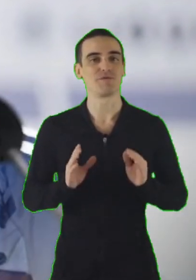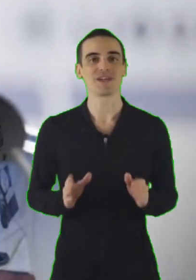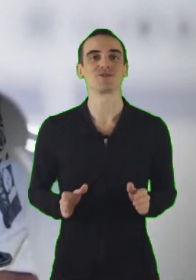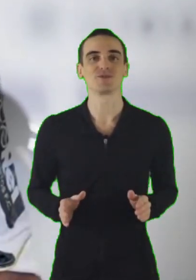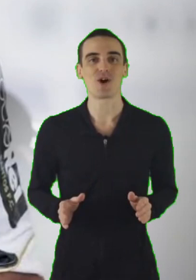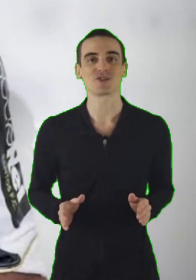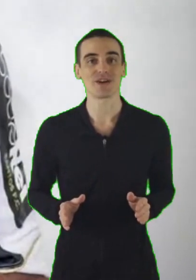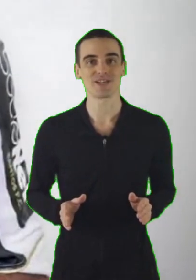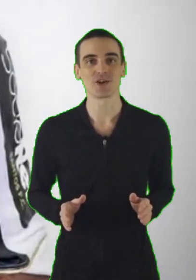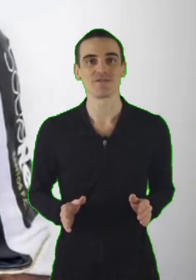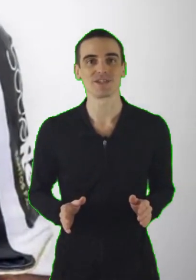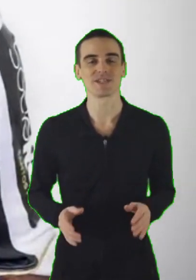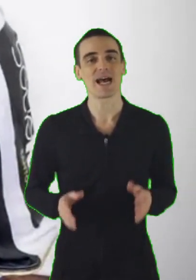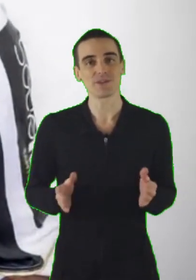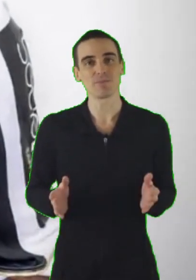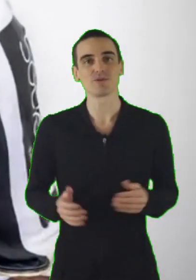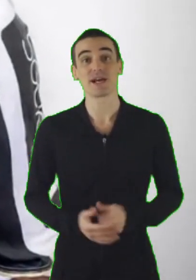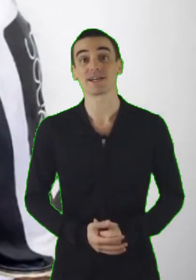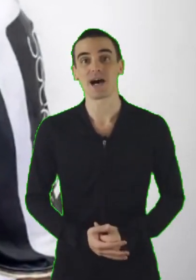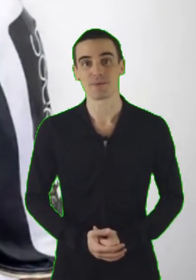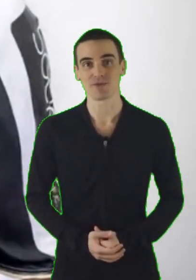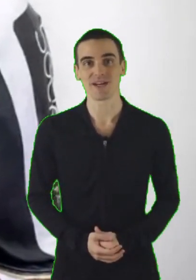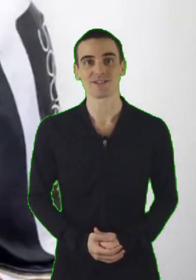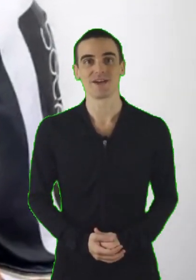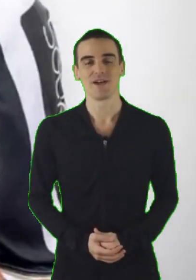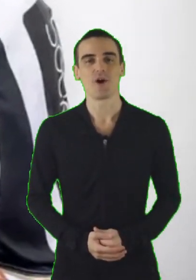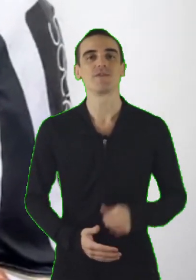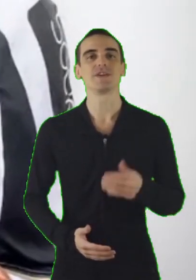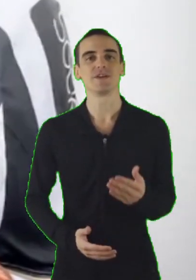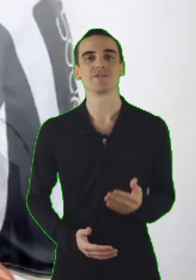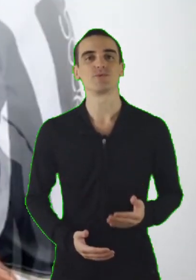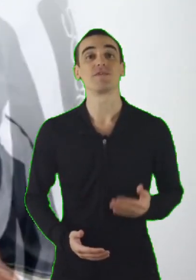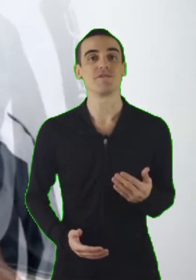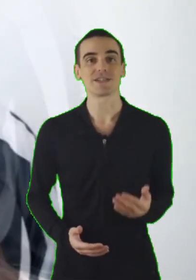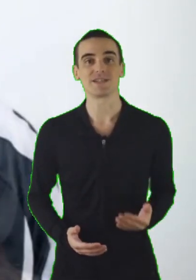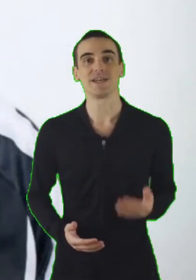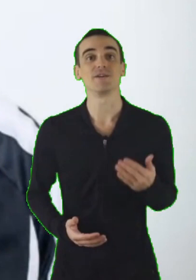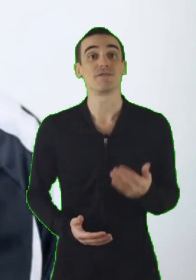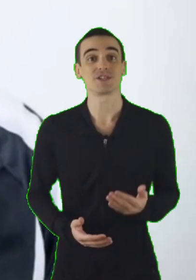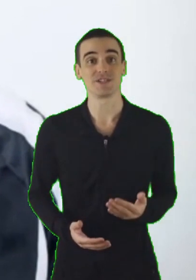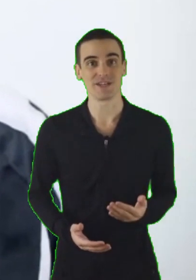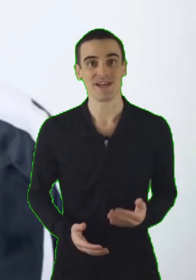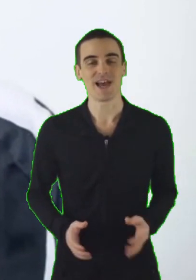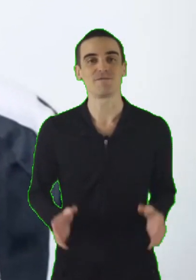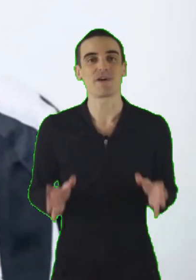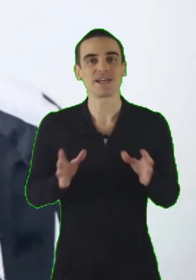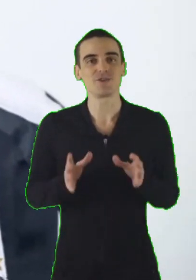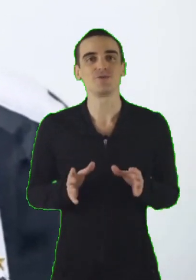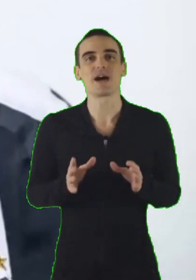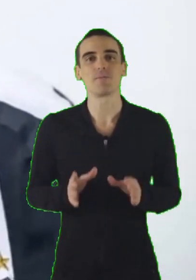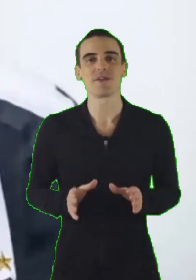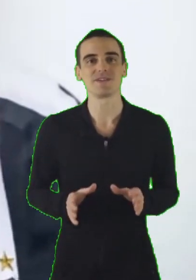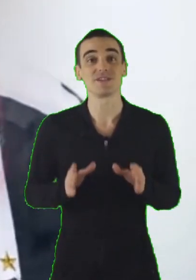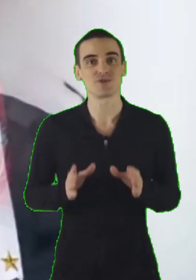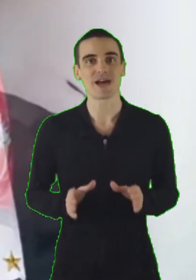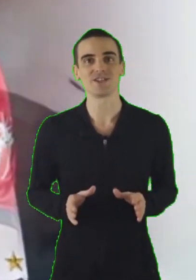seu melhor futebol e, consequentemente, ajudar a equipe a alcançar seus objetivos. O meia, que está em contato com os dirigentes do Cruzeiro,